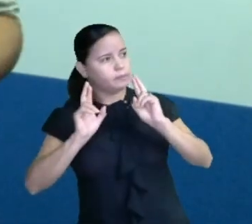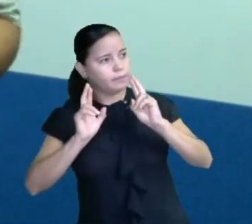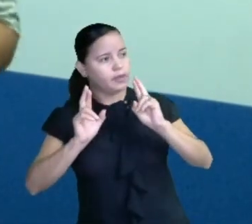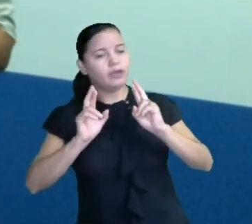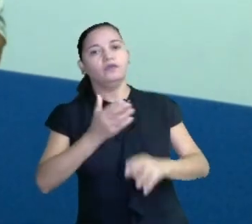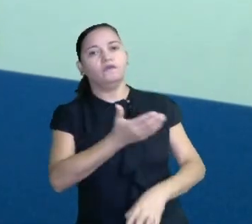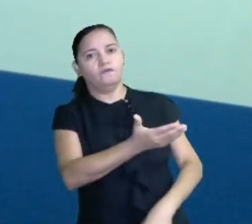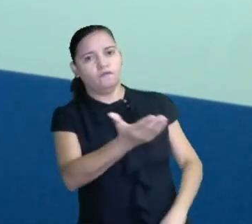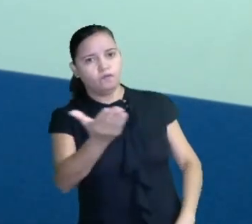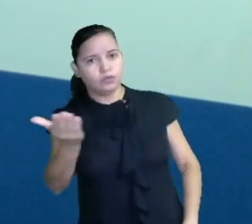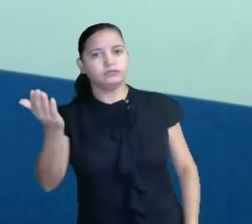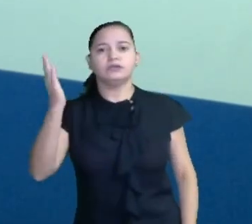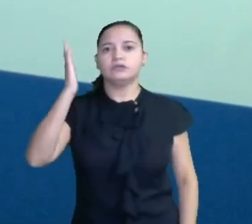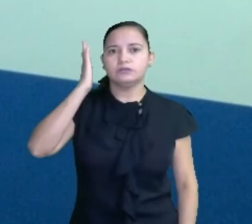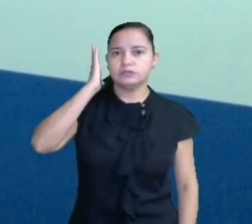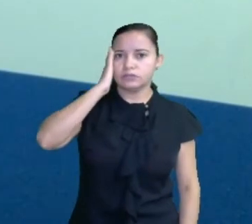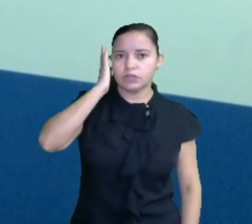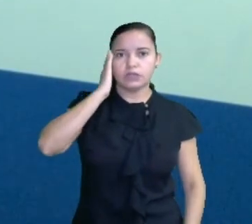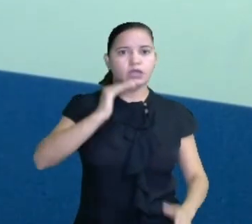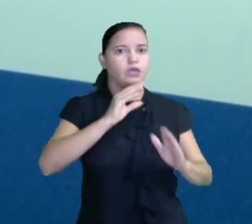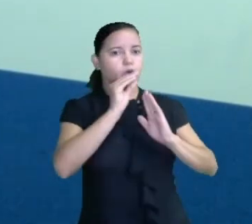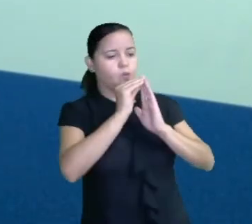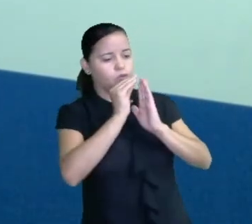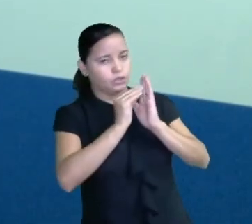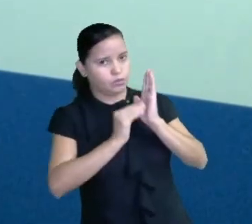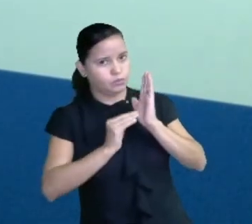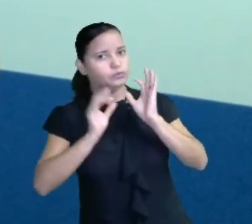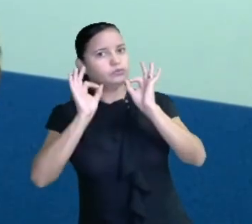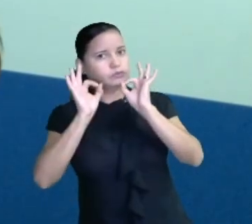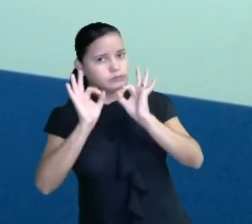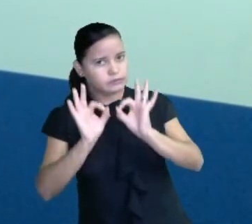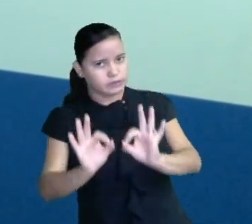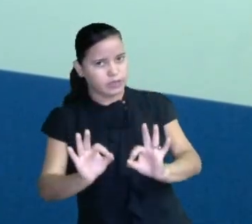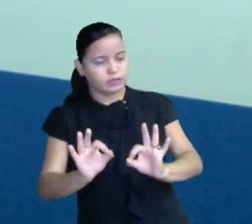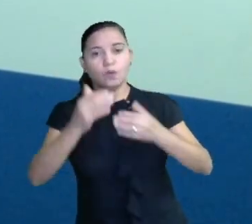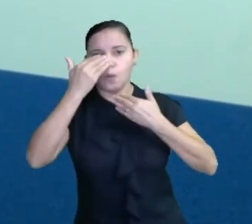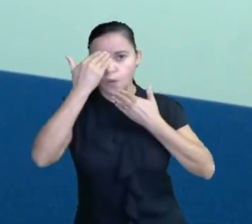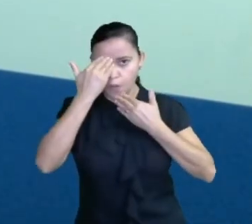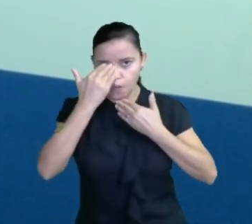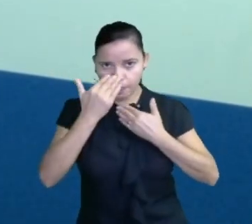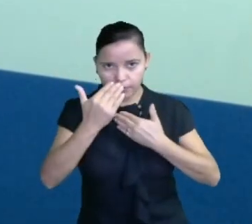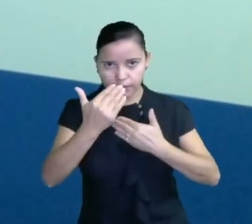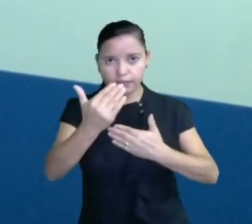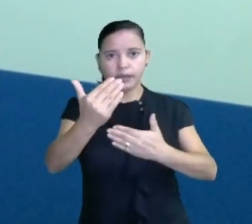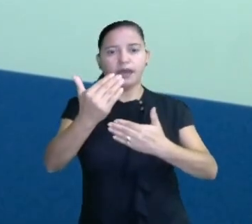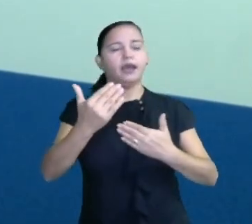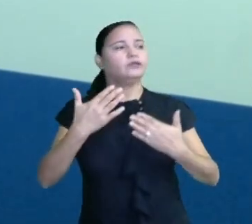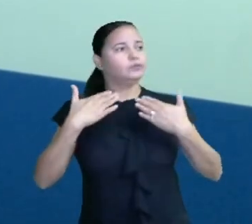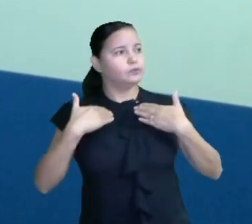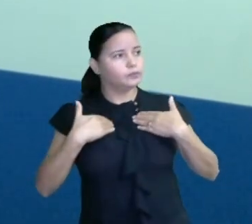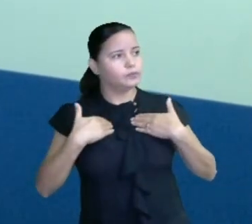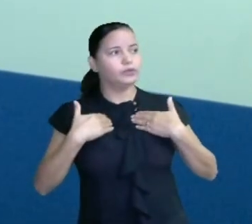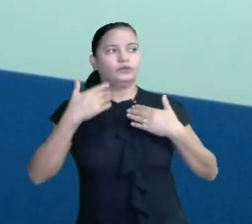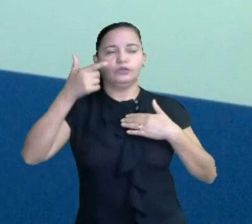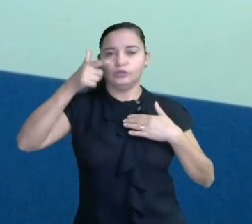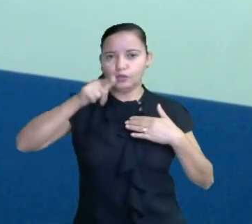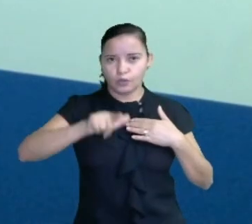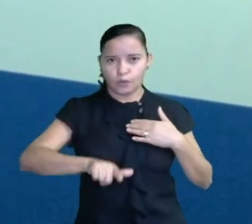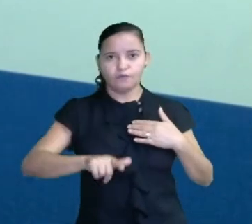vocês tenham entendido todo o conteúdo, certo? Obrigado por estar comigo mais uma vez